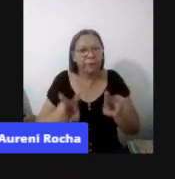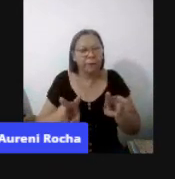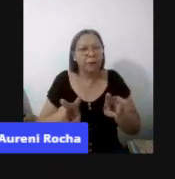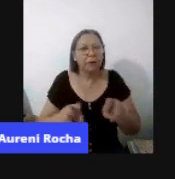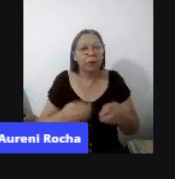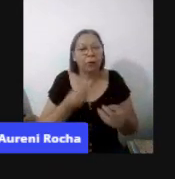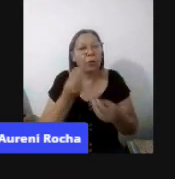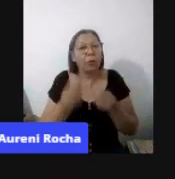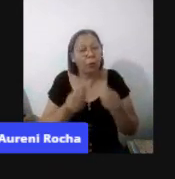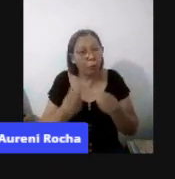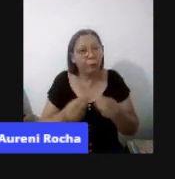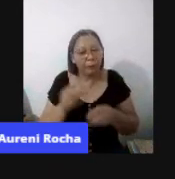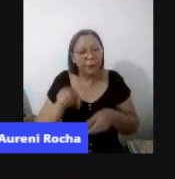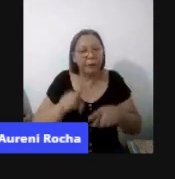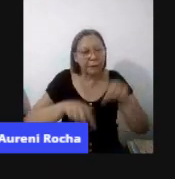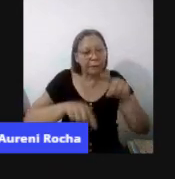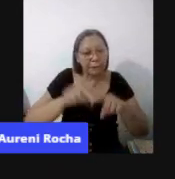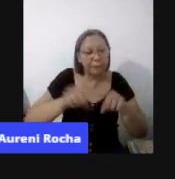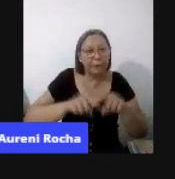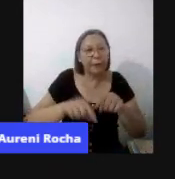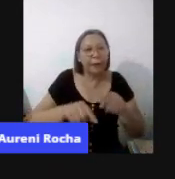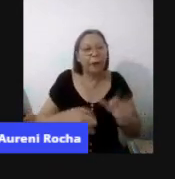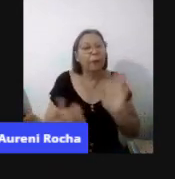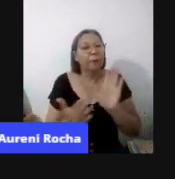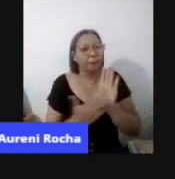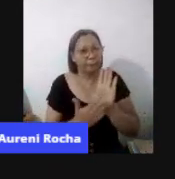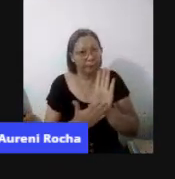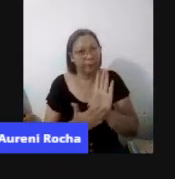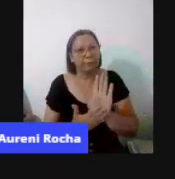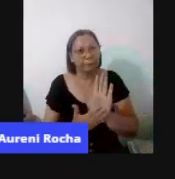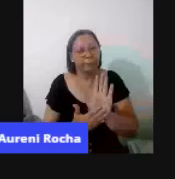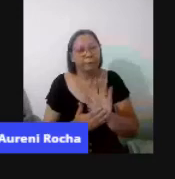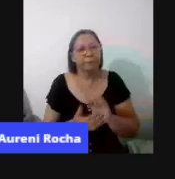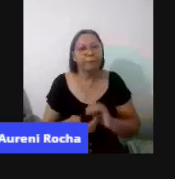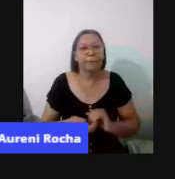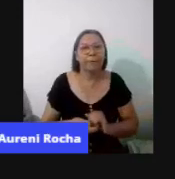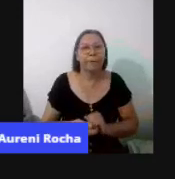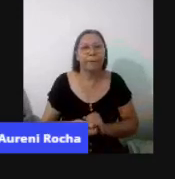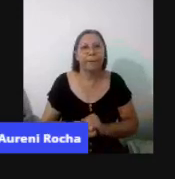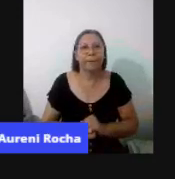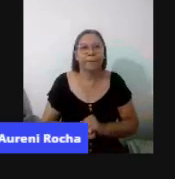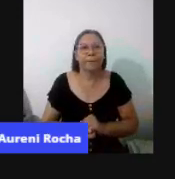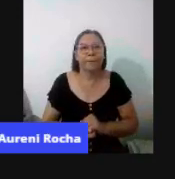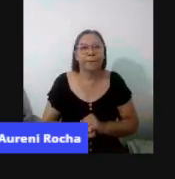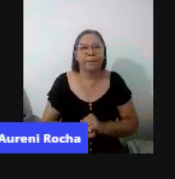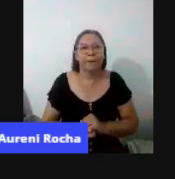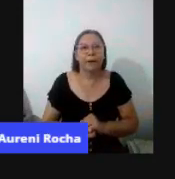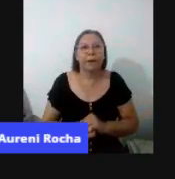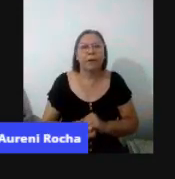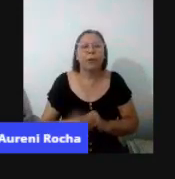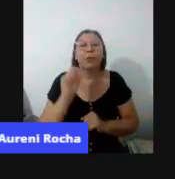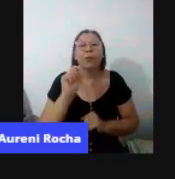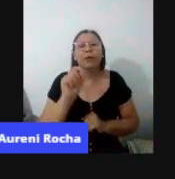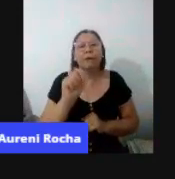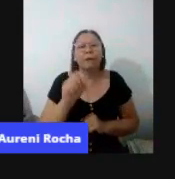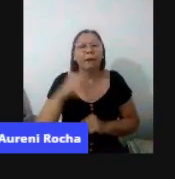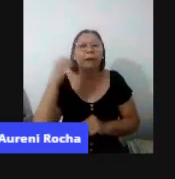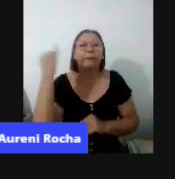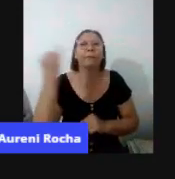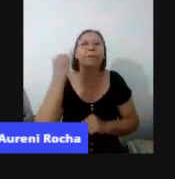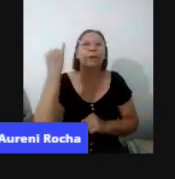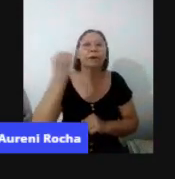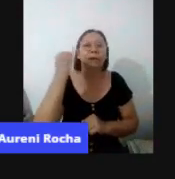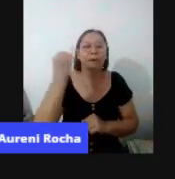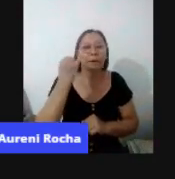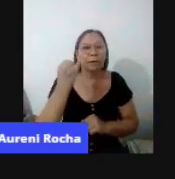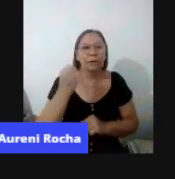qualitativamente esse material que ele propõe para as crianças. Mas por que é importante que o professor aprenda a produzir